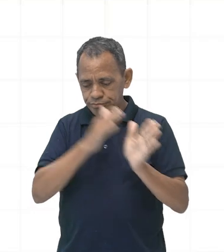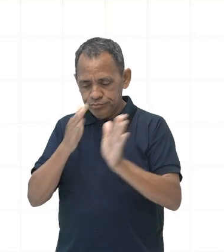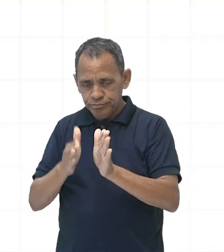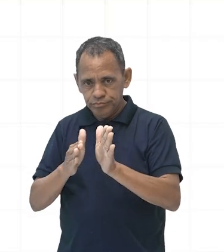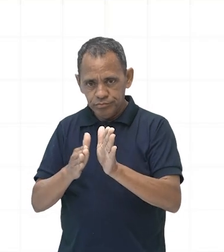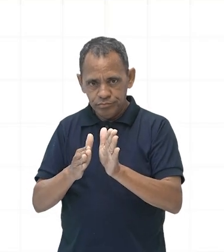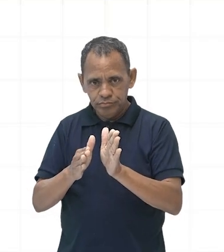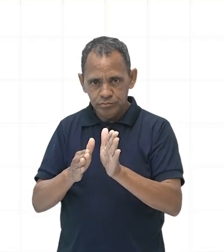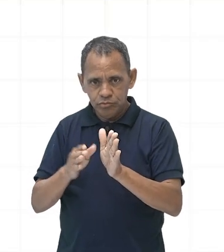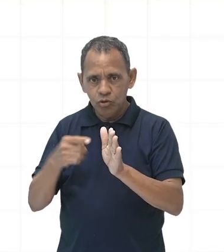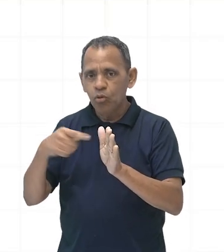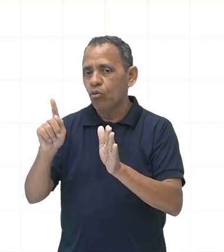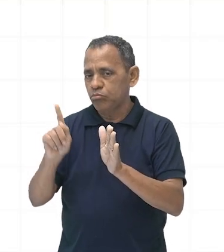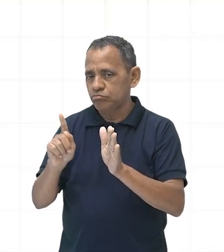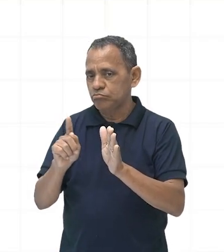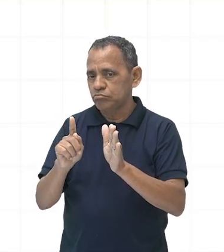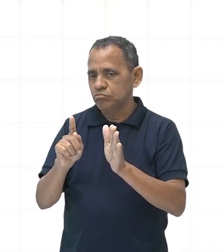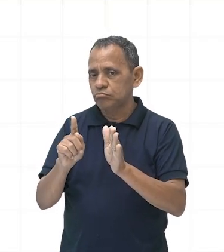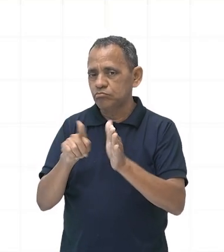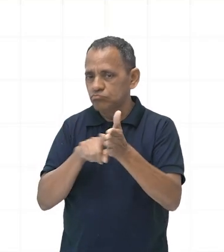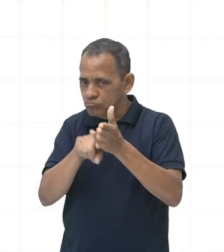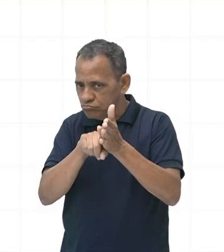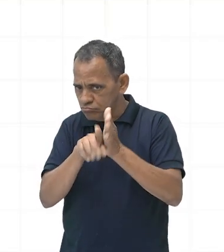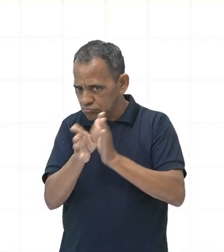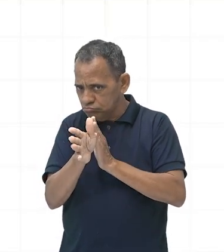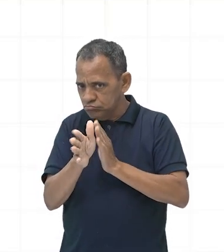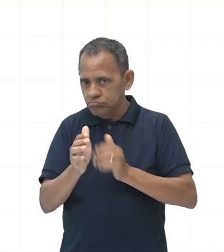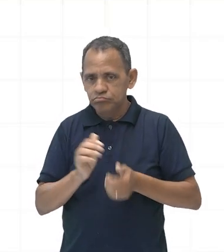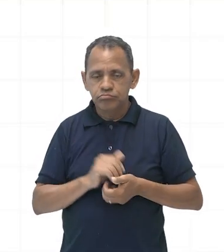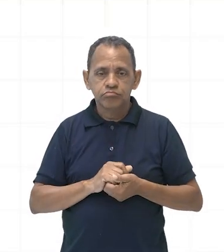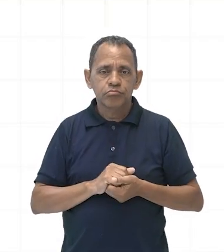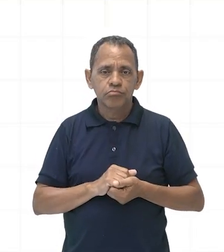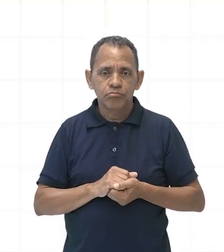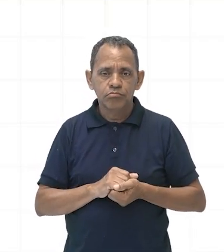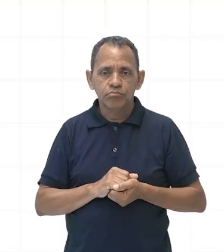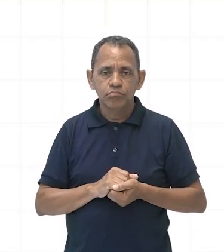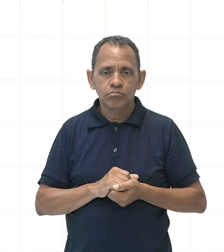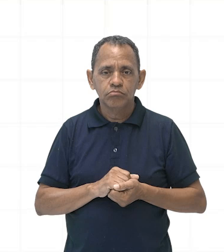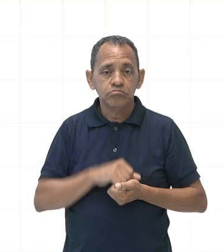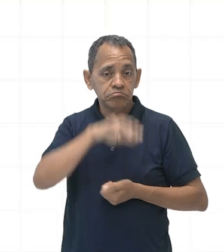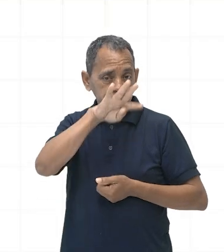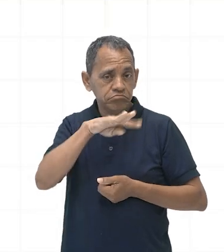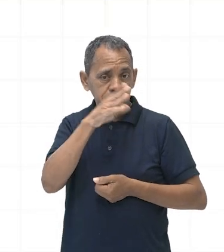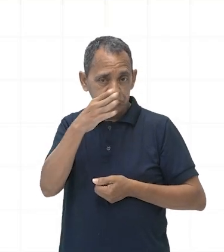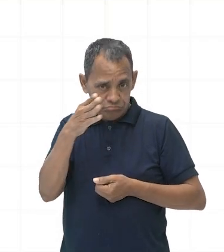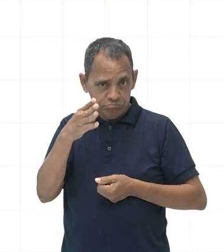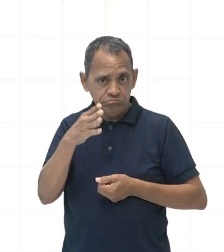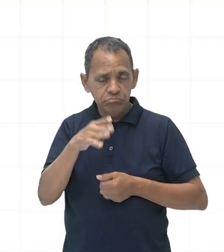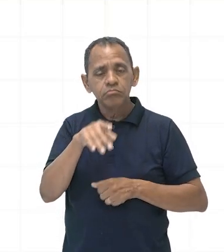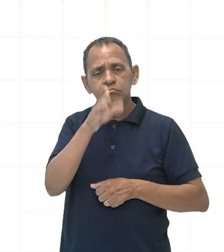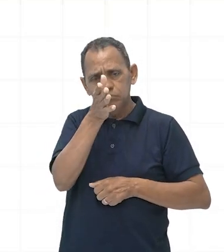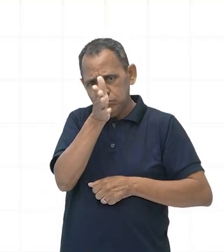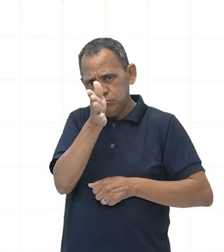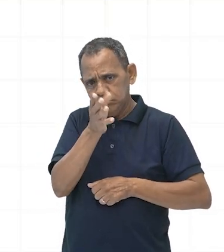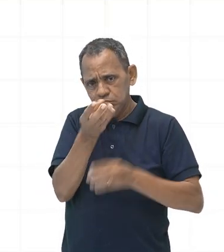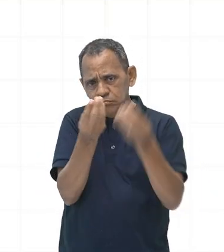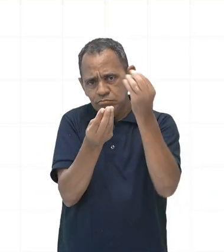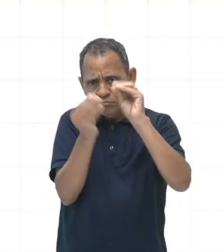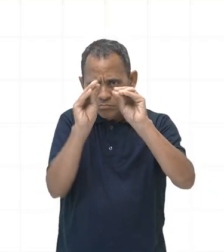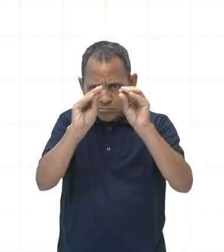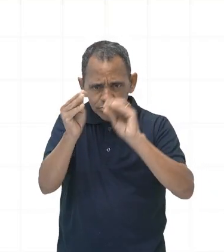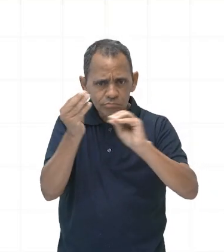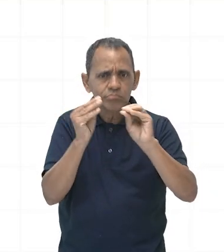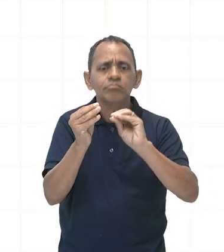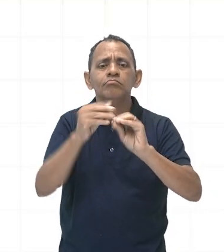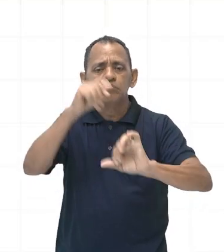gente verificou, né, que devia fazer? Eu já preenchi a tabela e agora eu preciso analisar se